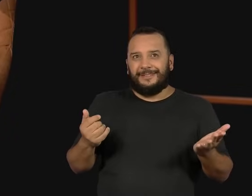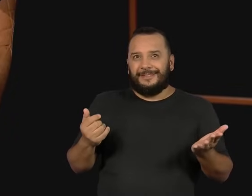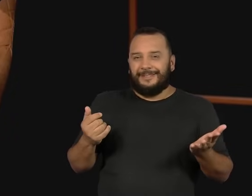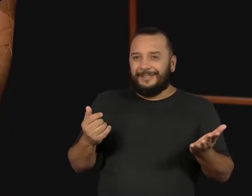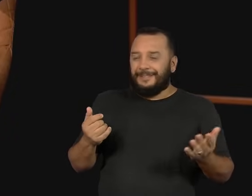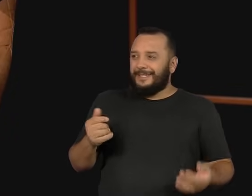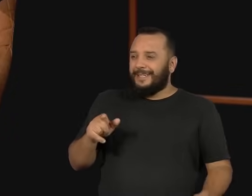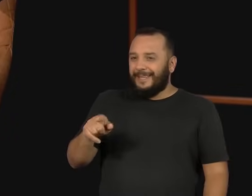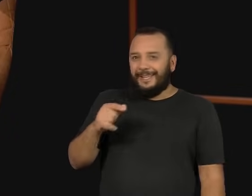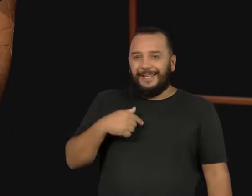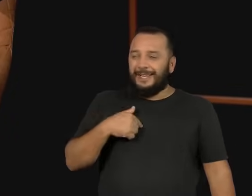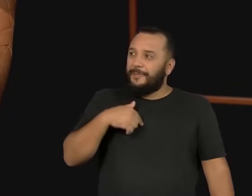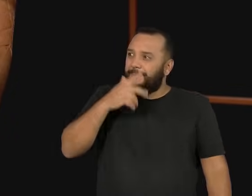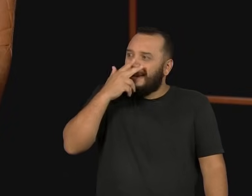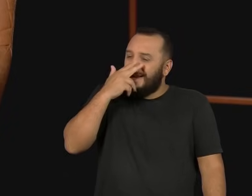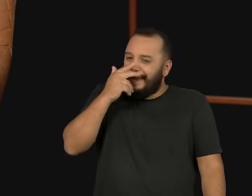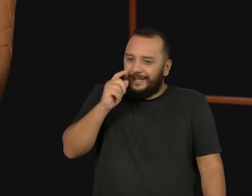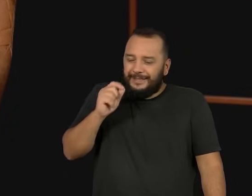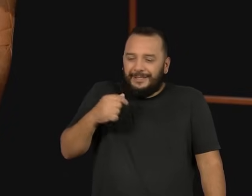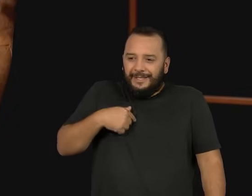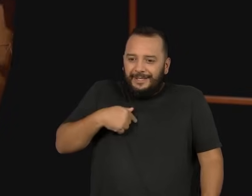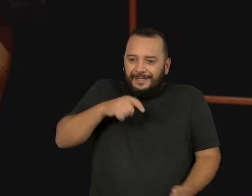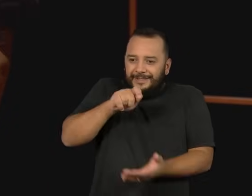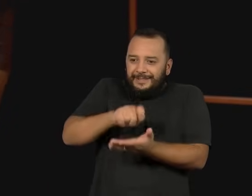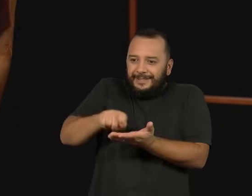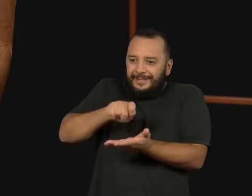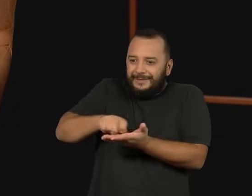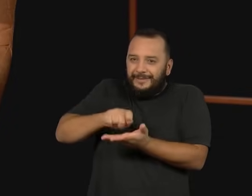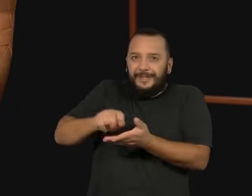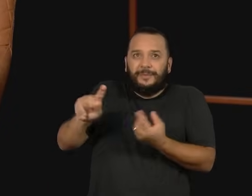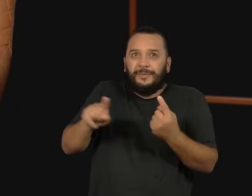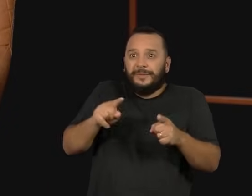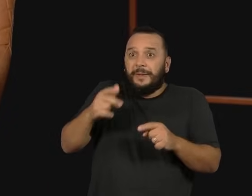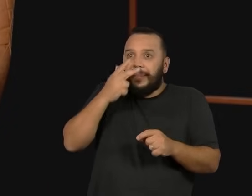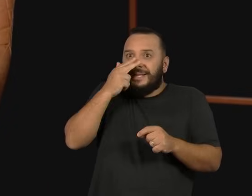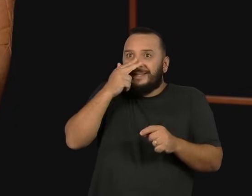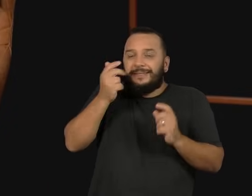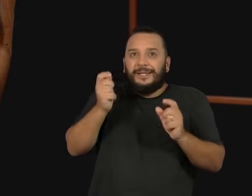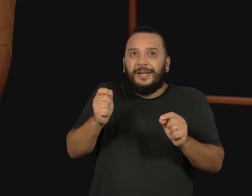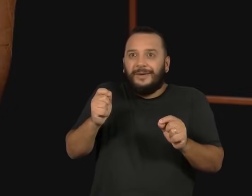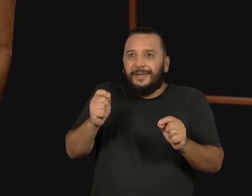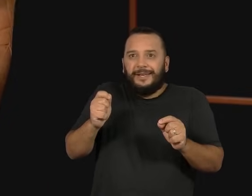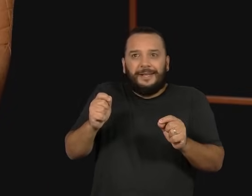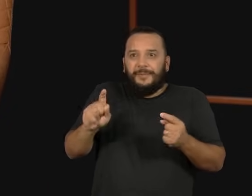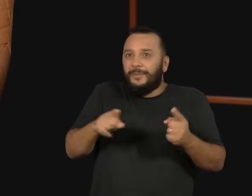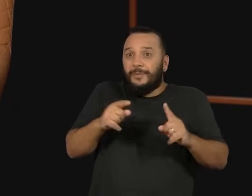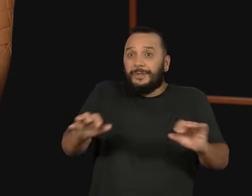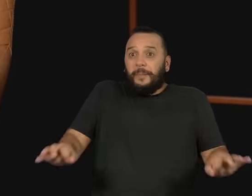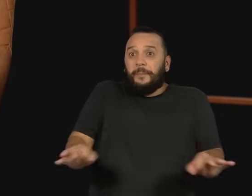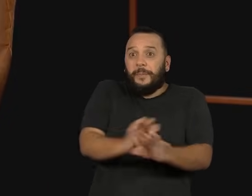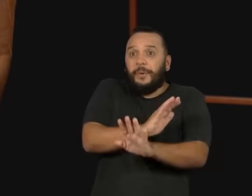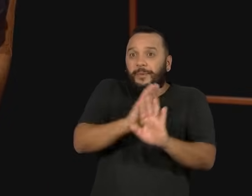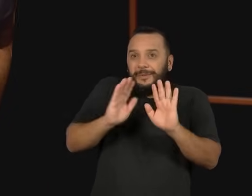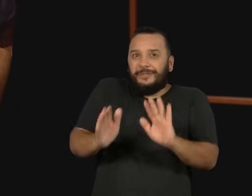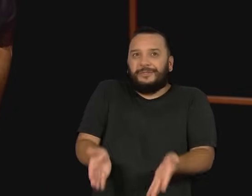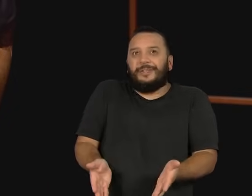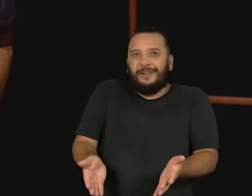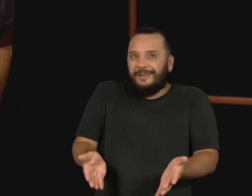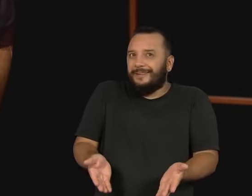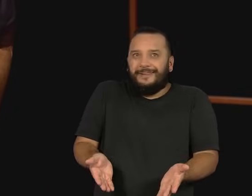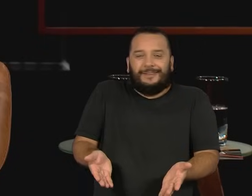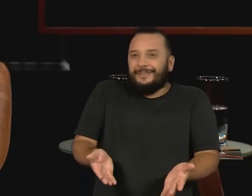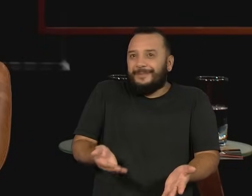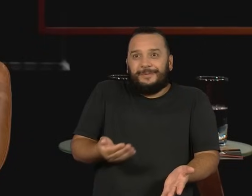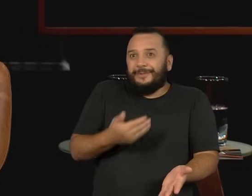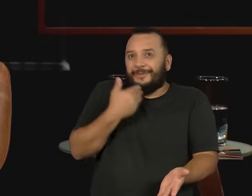cênica dele era tal que quando ele descrevia a canção, parecia que a canção estava pronta ali, era só